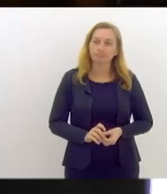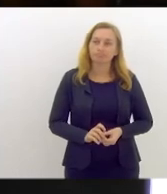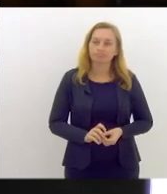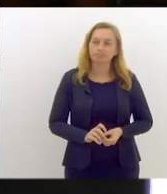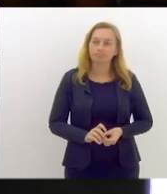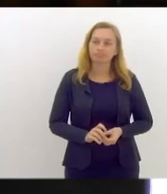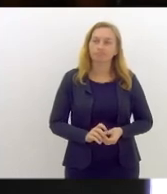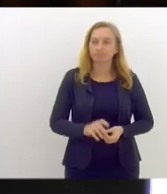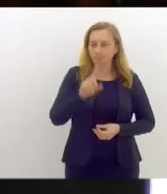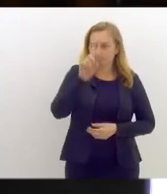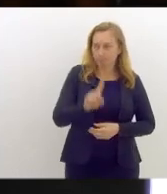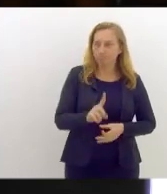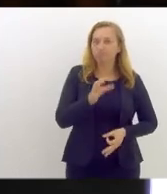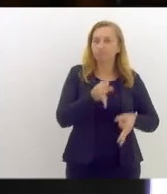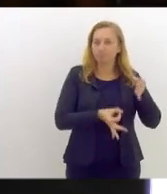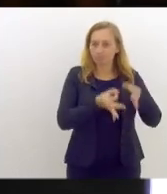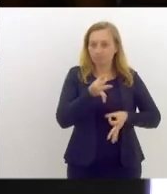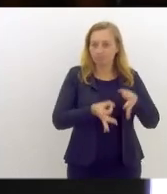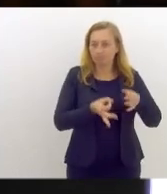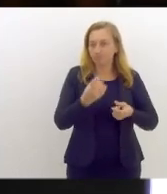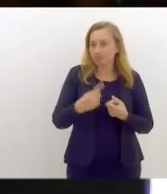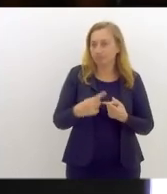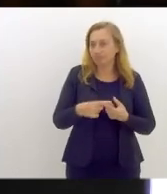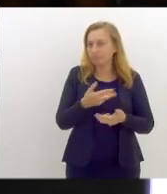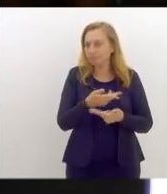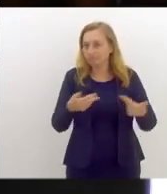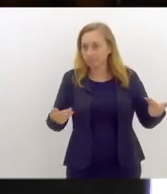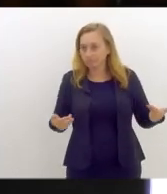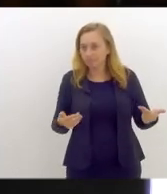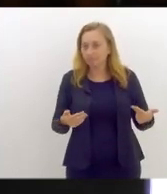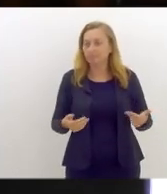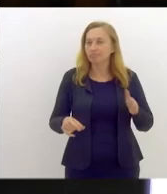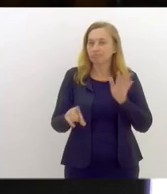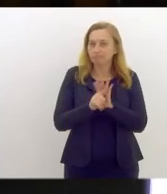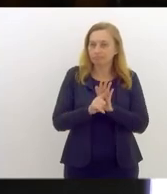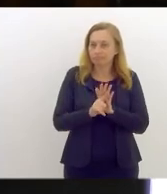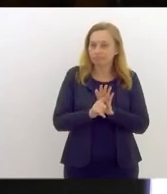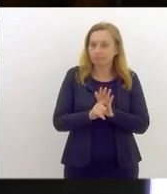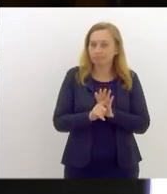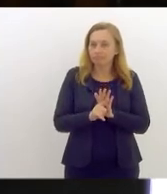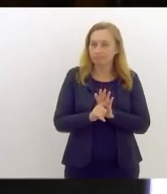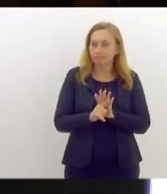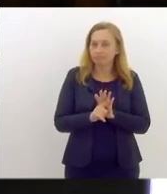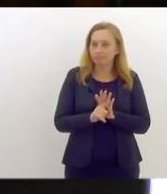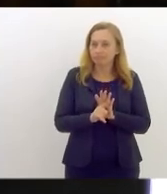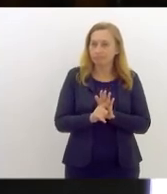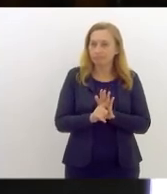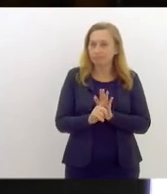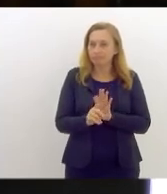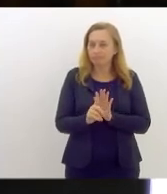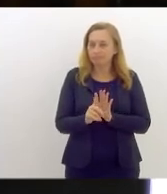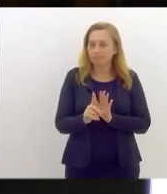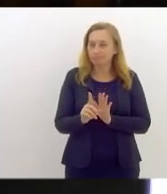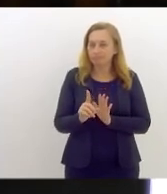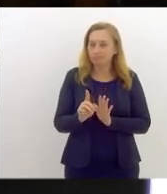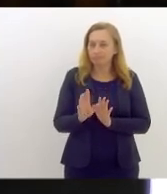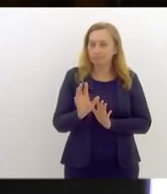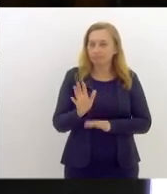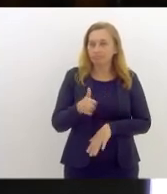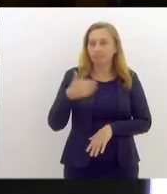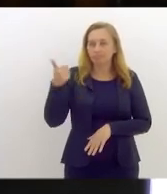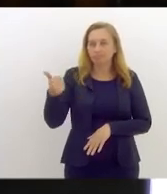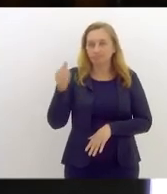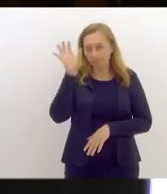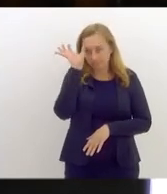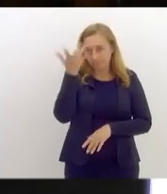entre o direito e a justiça né porque muita das vezes a lei a lei ela não traz a melhor solução e